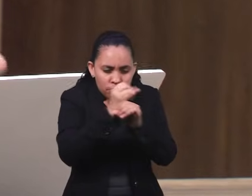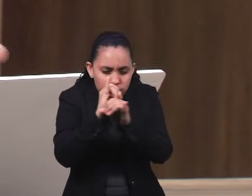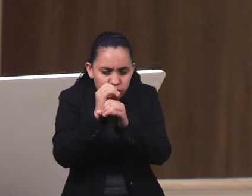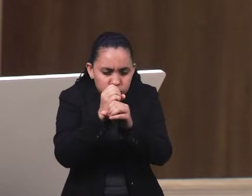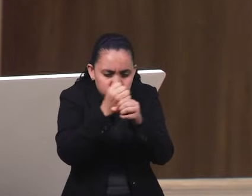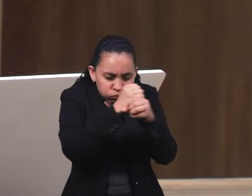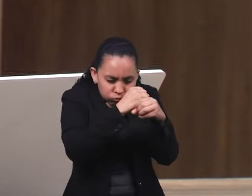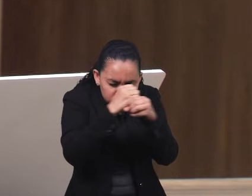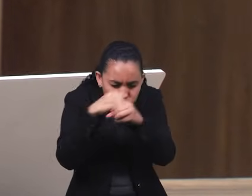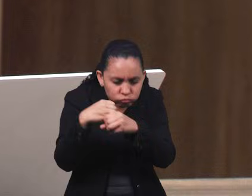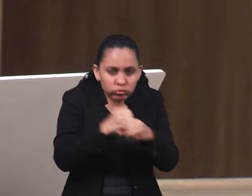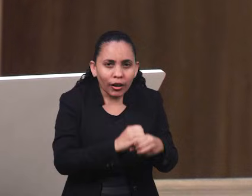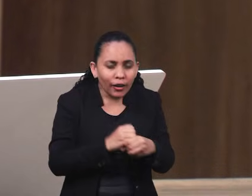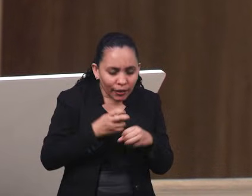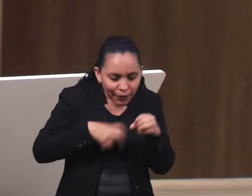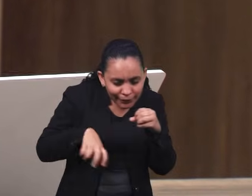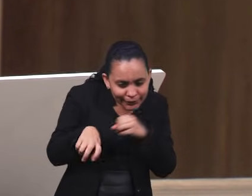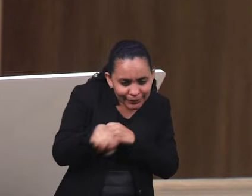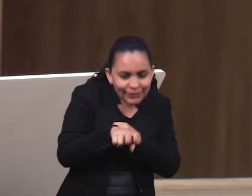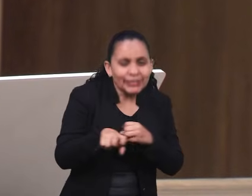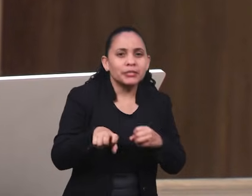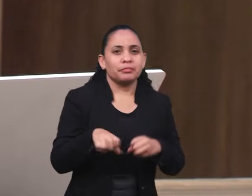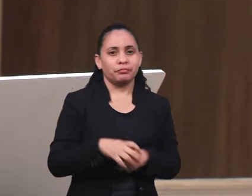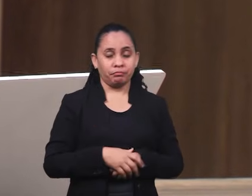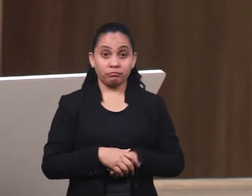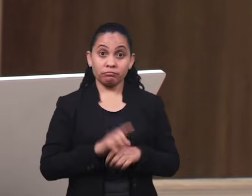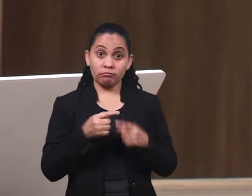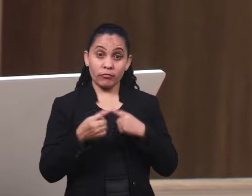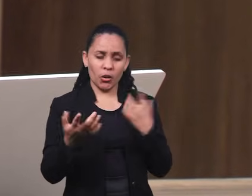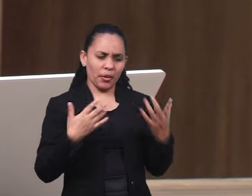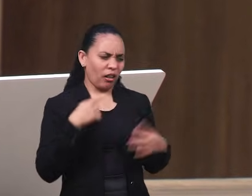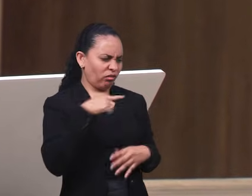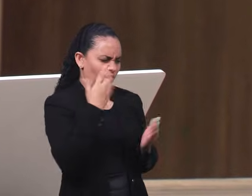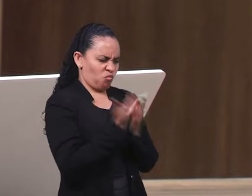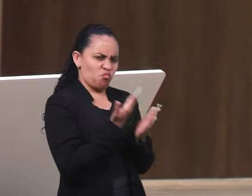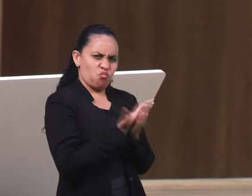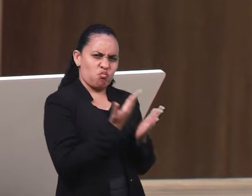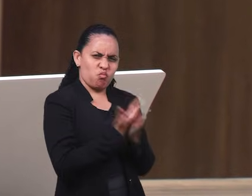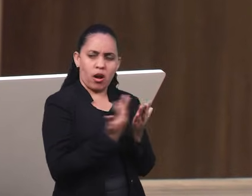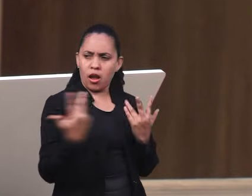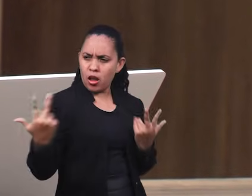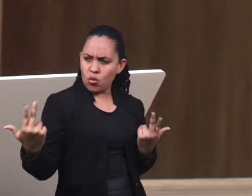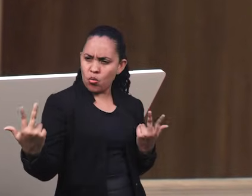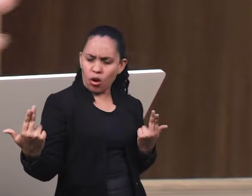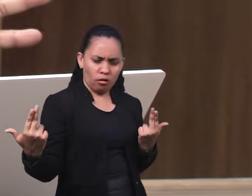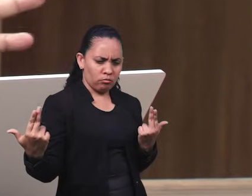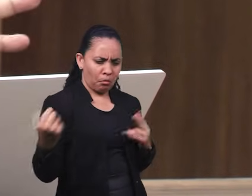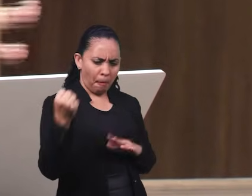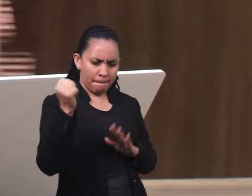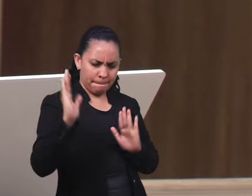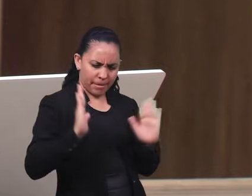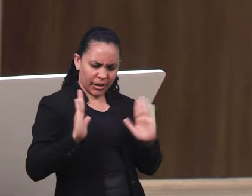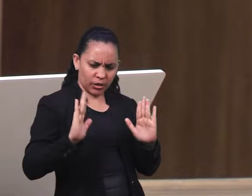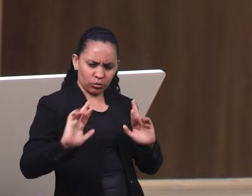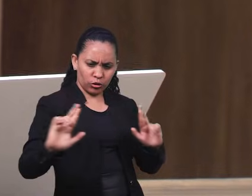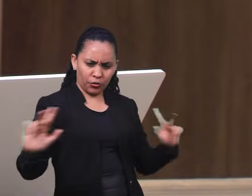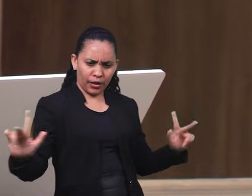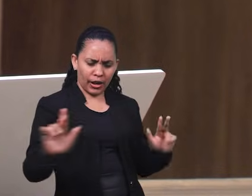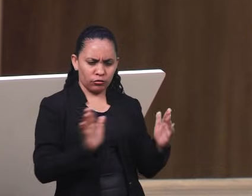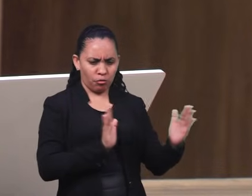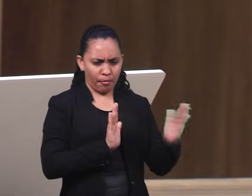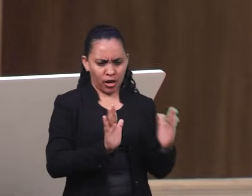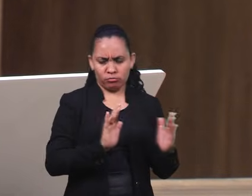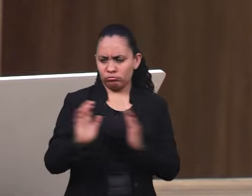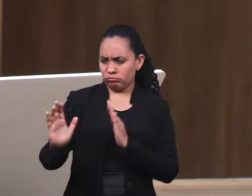Lutero também era estudioso. Agora, eles têm essas diferenças até mesmo de época. Os dois tiveram diferente época. Agora, o